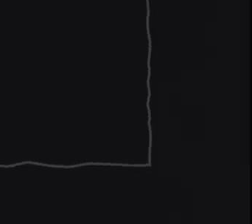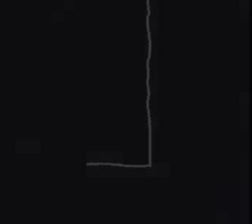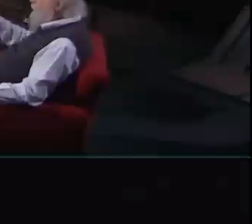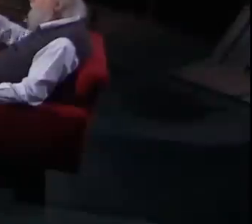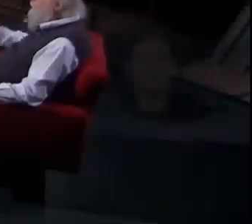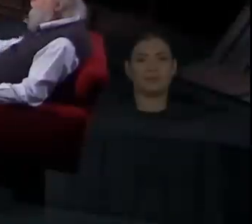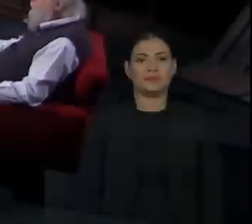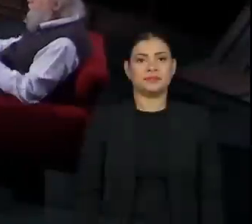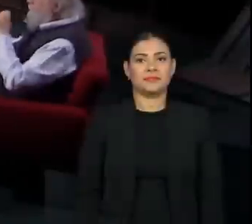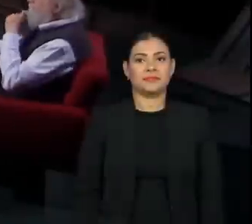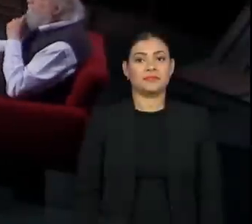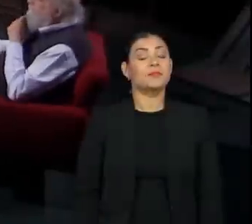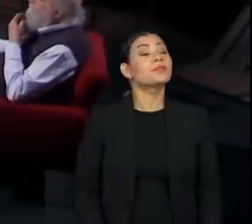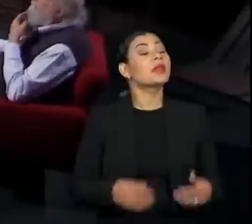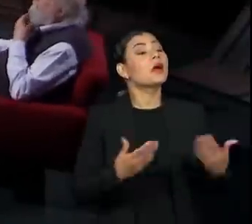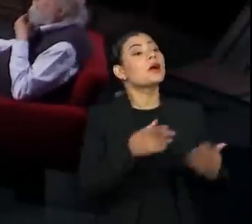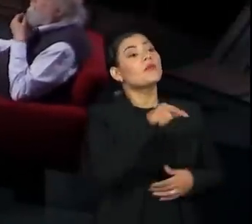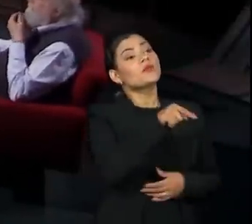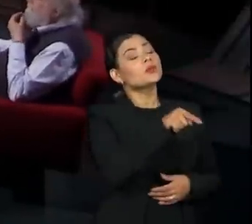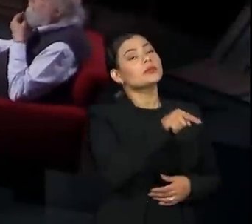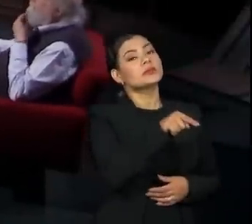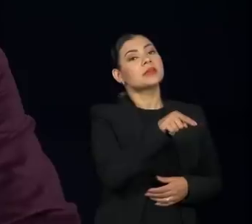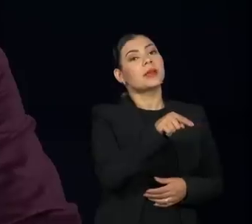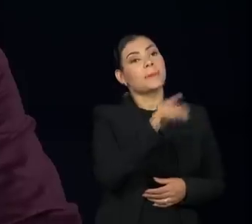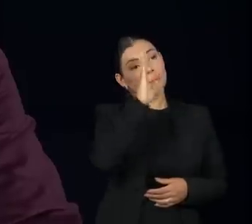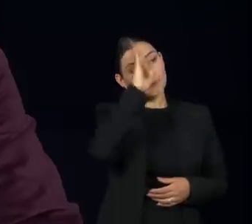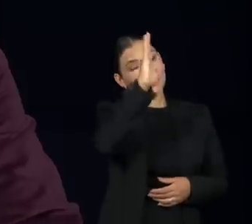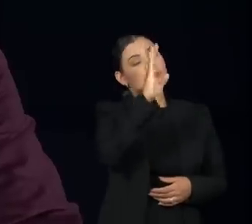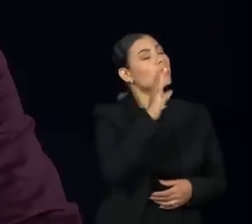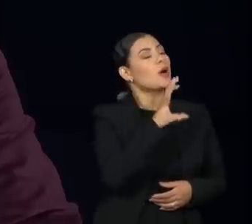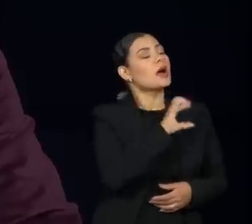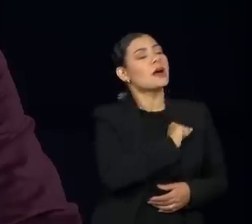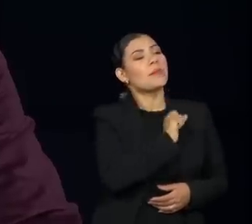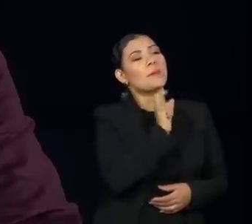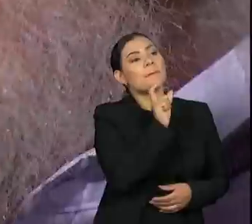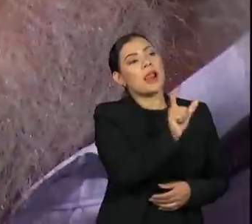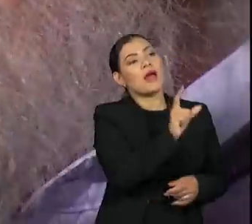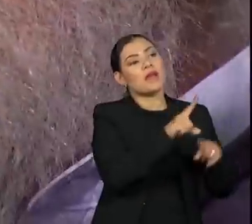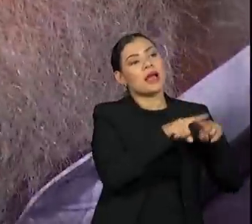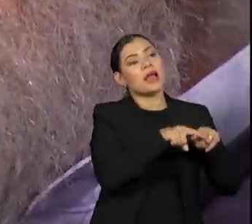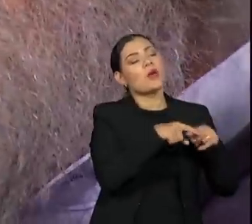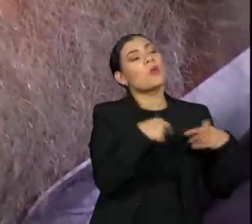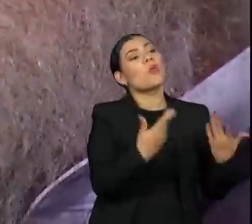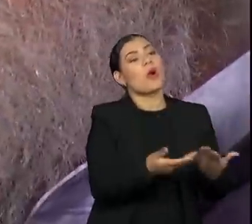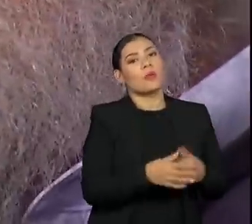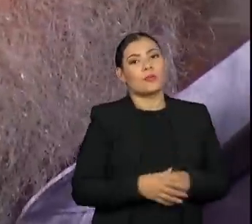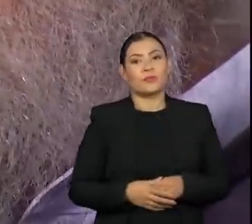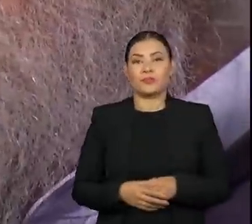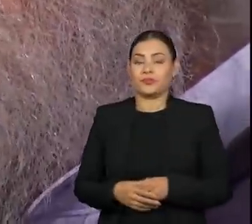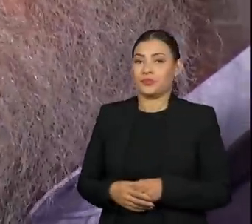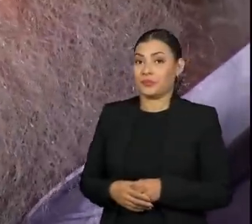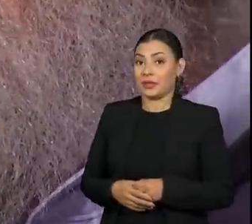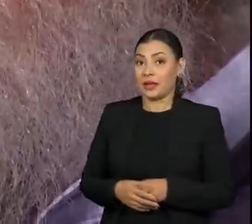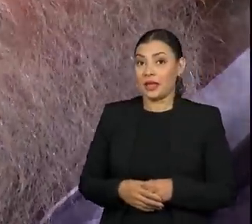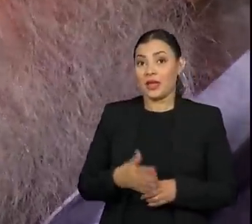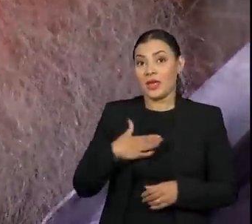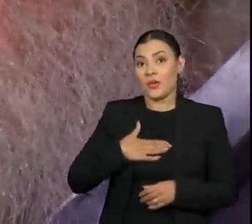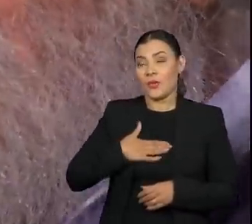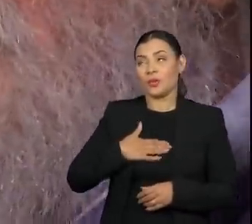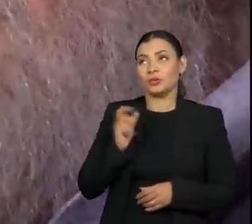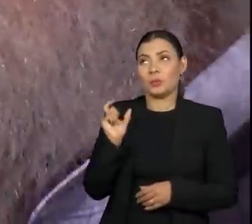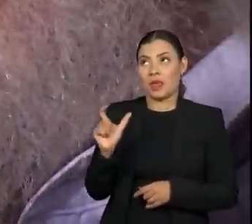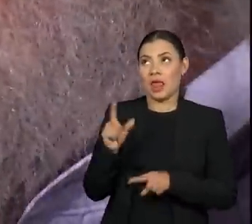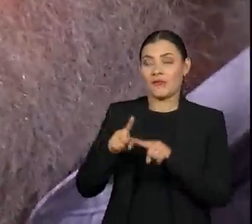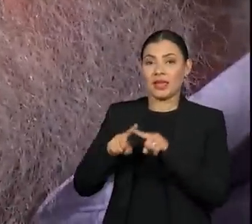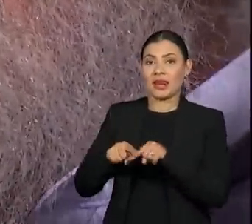Qual é a sua palavra predileta em grego a palavra preferida em grego agora